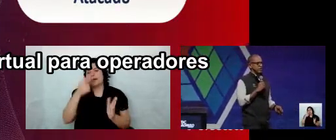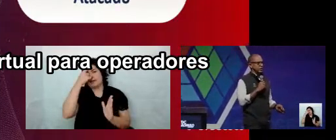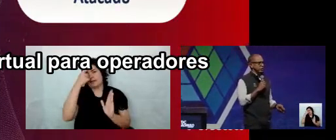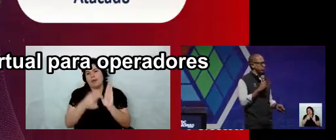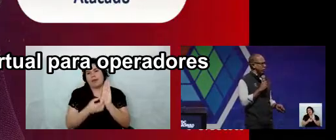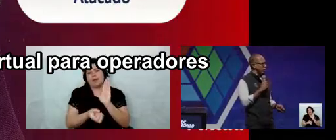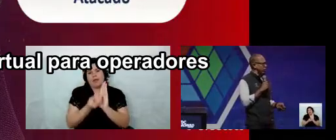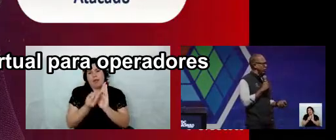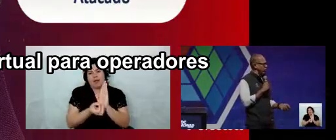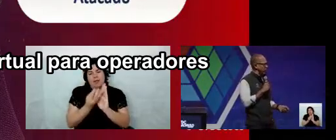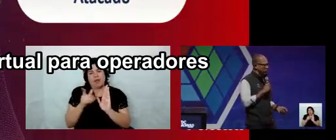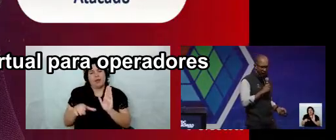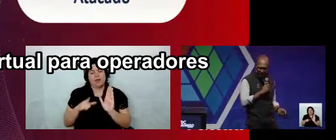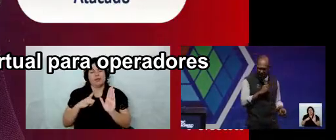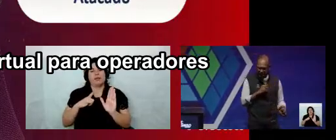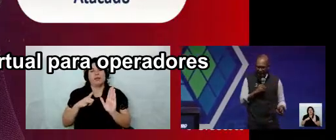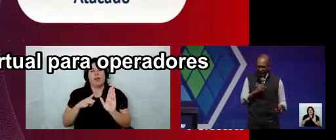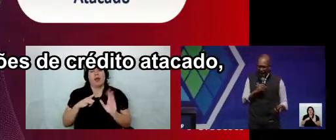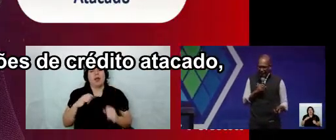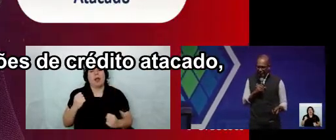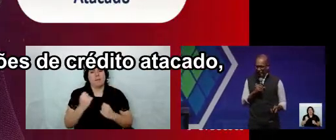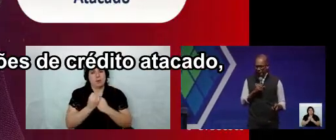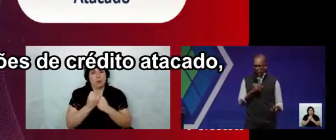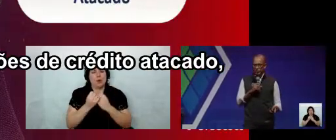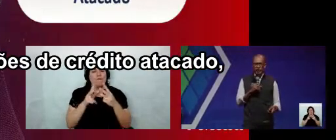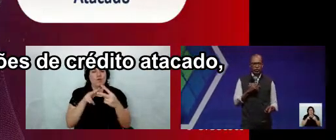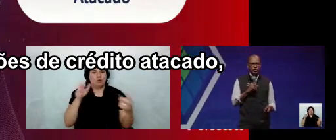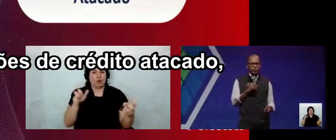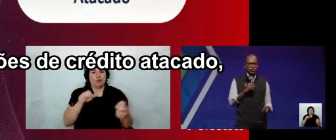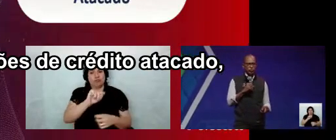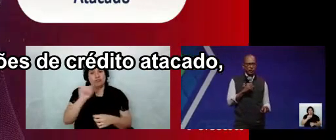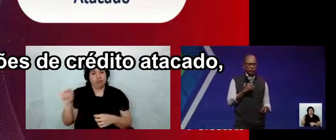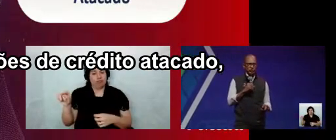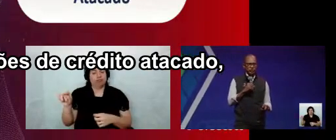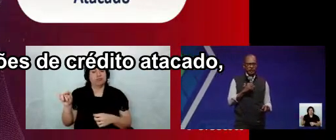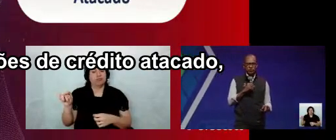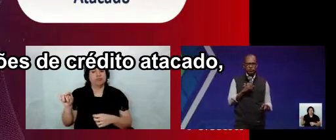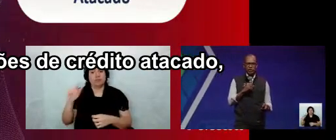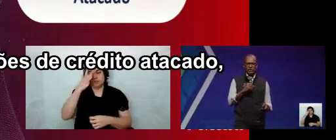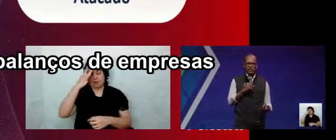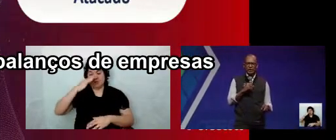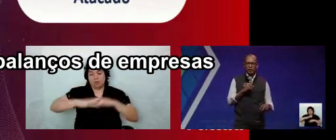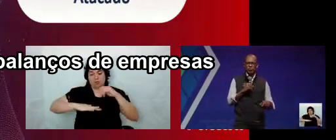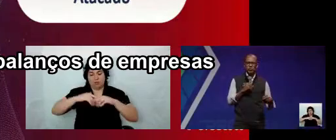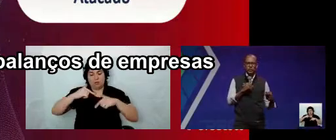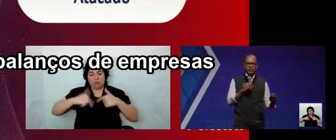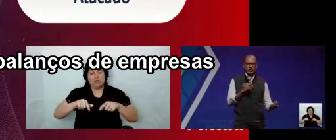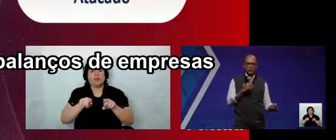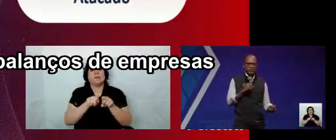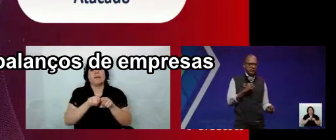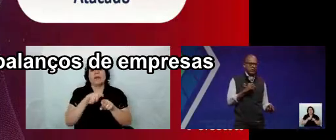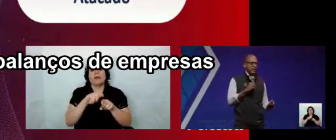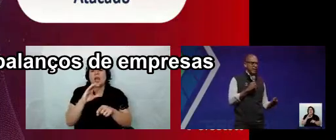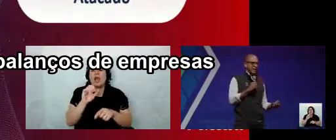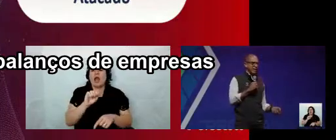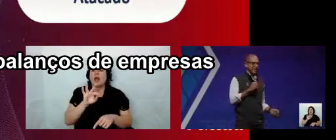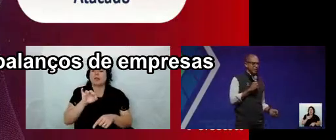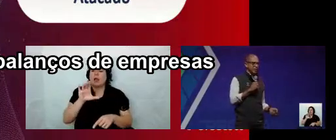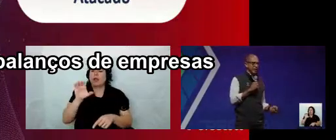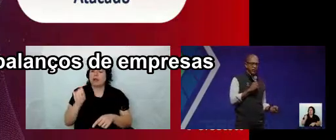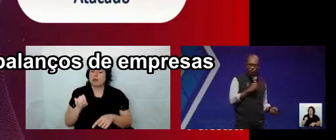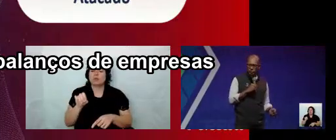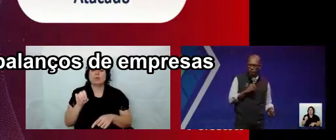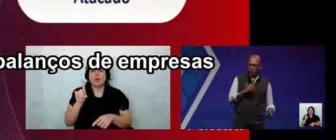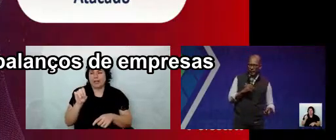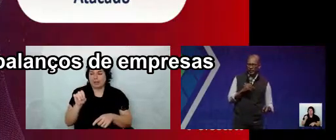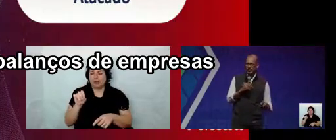como assistente virtual para operadores e também para o diagnóstico de operações de crédito atacado, onde a gente tem que fazer análise